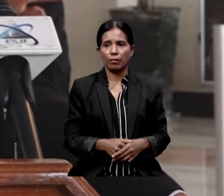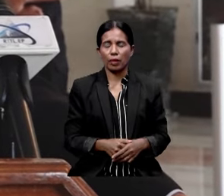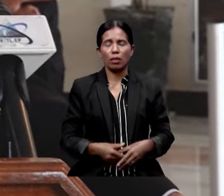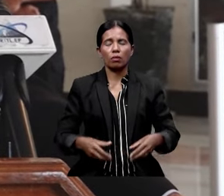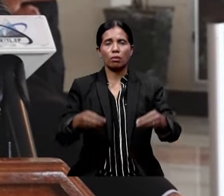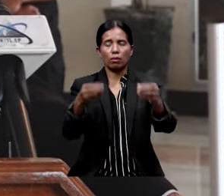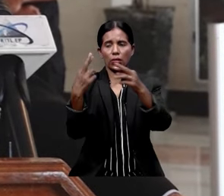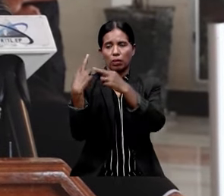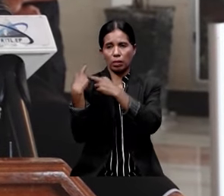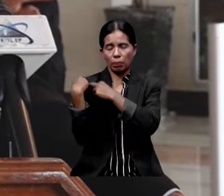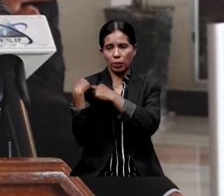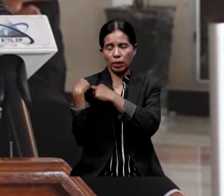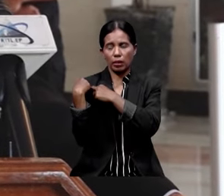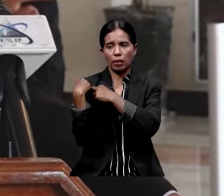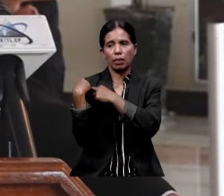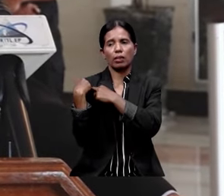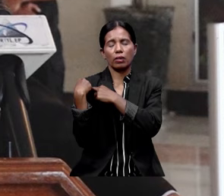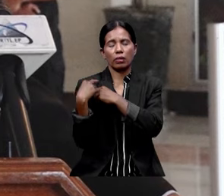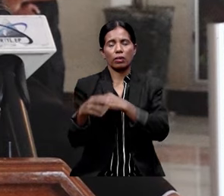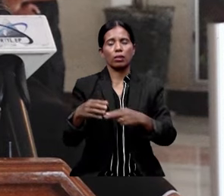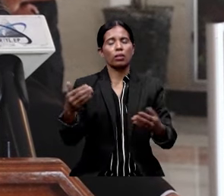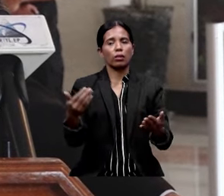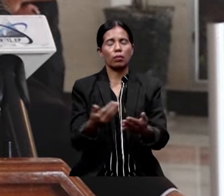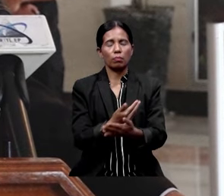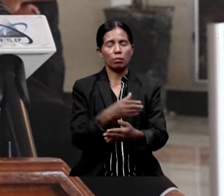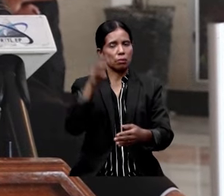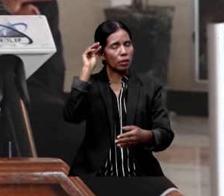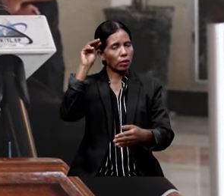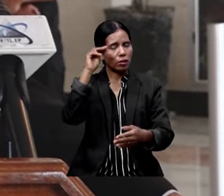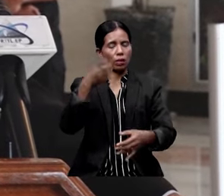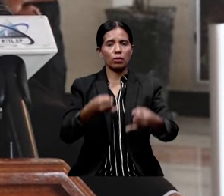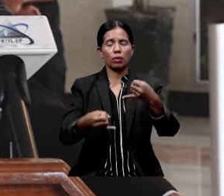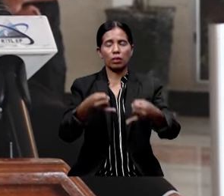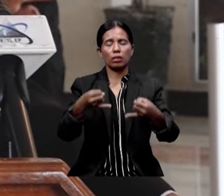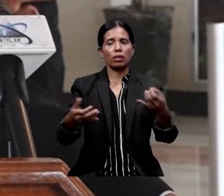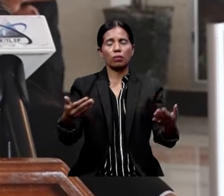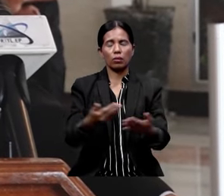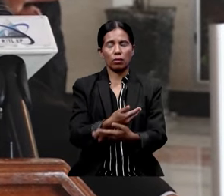posso ser novo Ministro da Justiça, o Sr. Sérgio